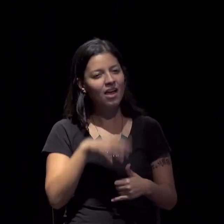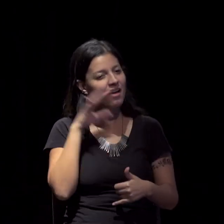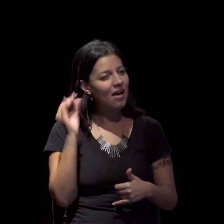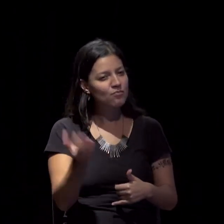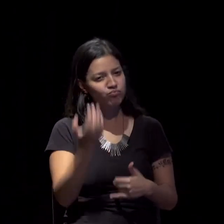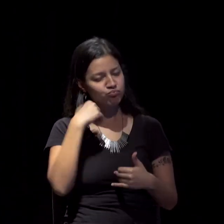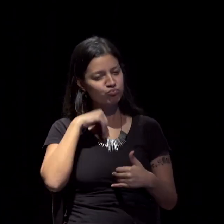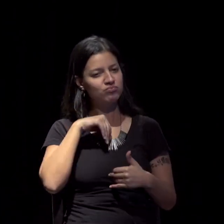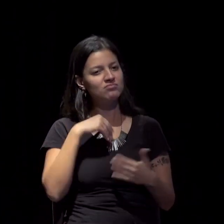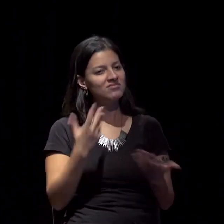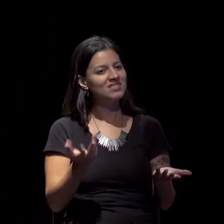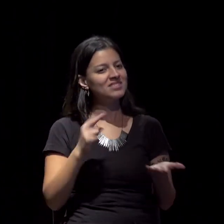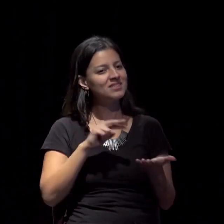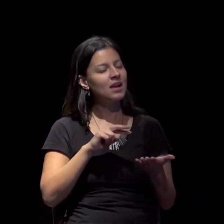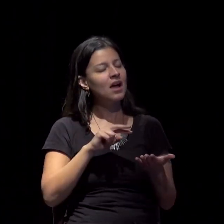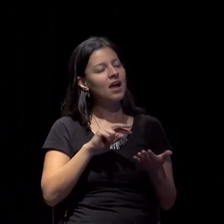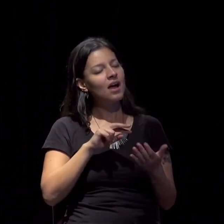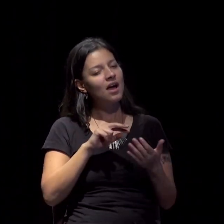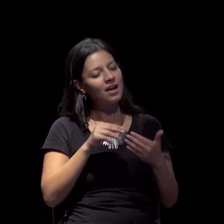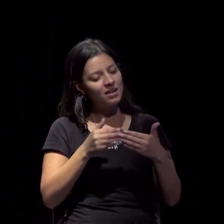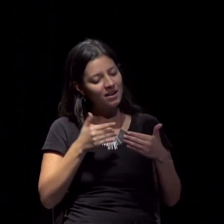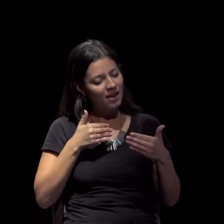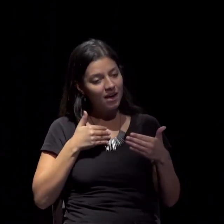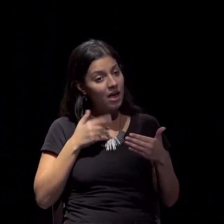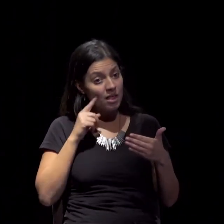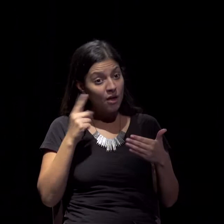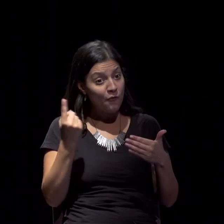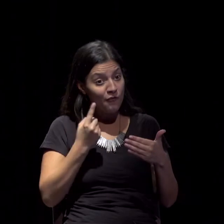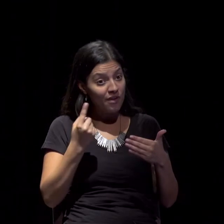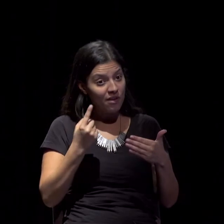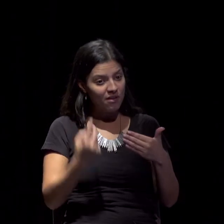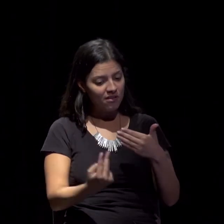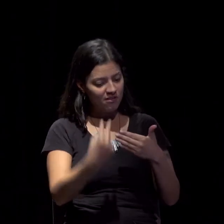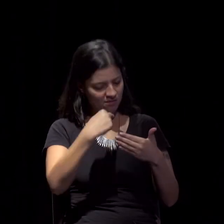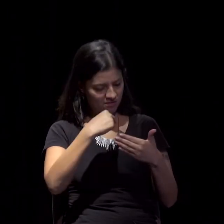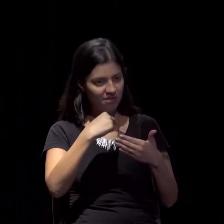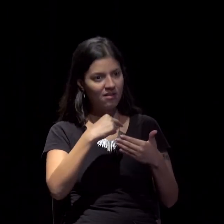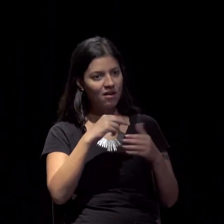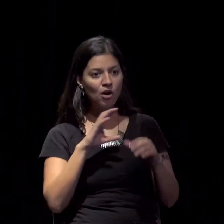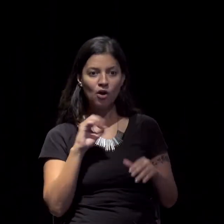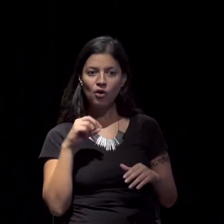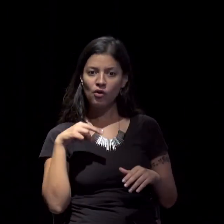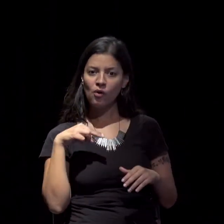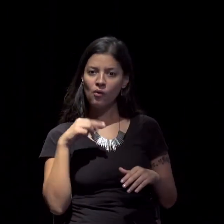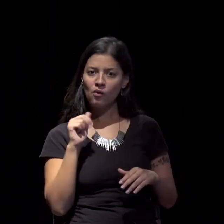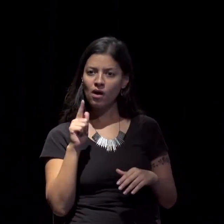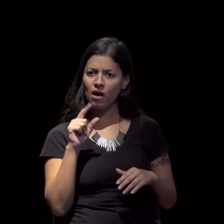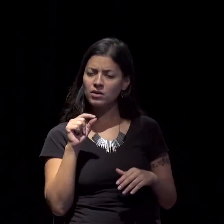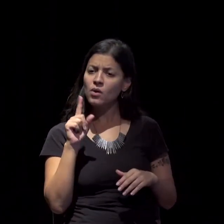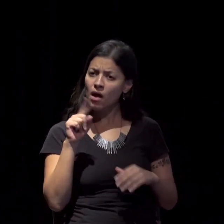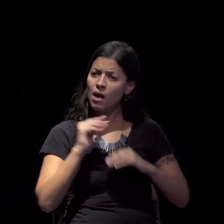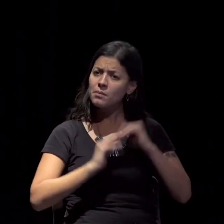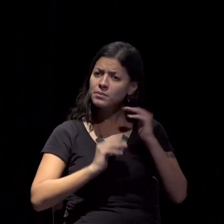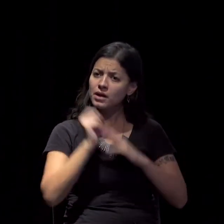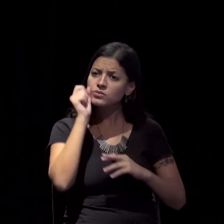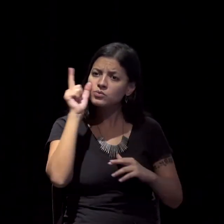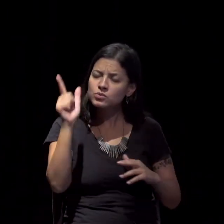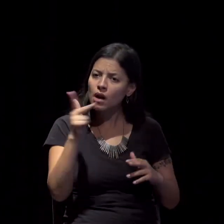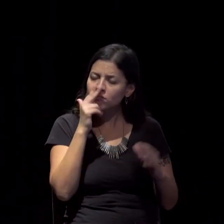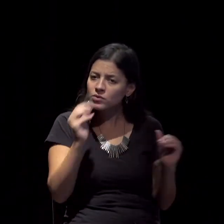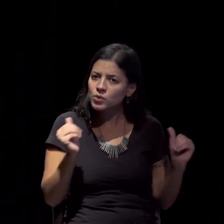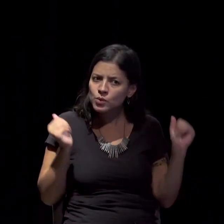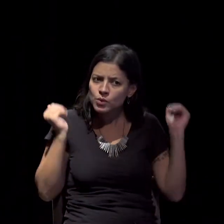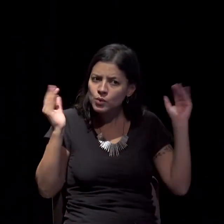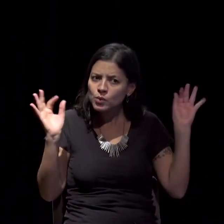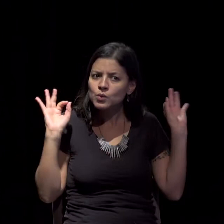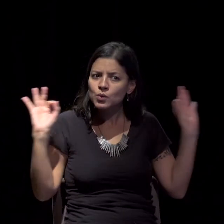público, que faz com que o Congado seja uma prática cultural extremamente sofisticada, mas que, pela